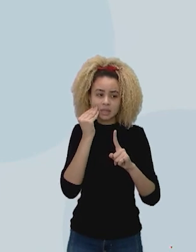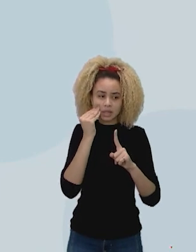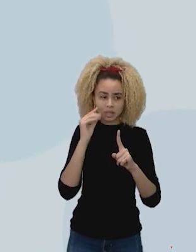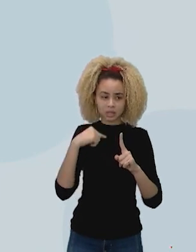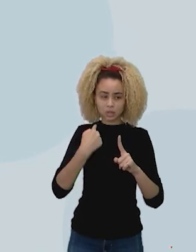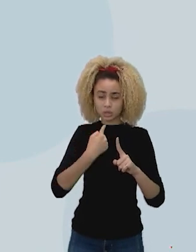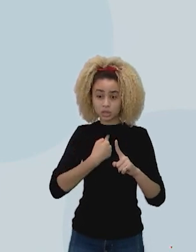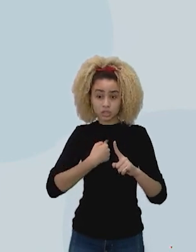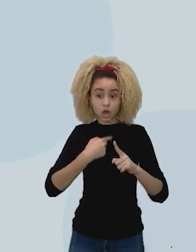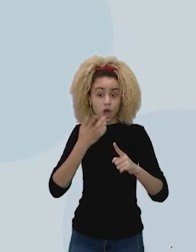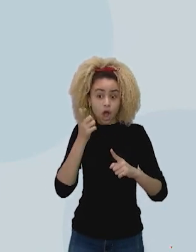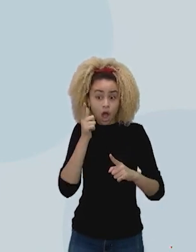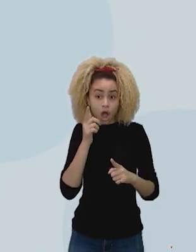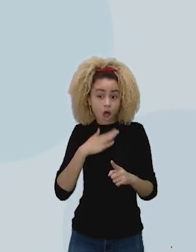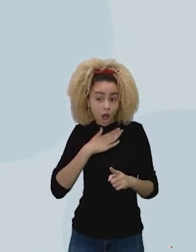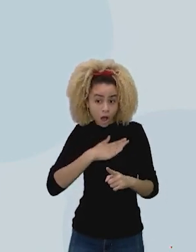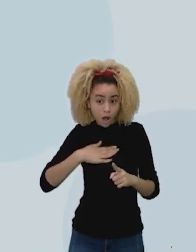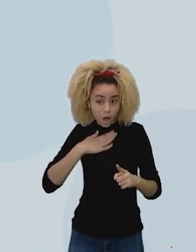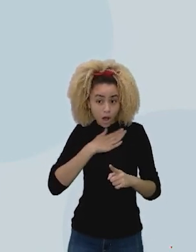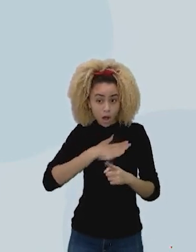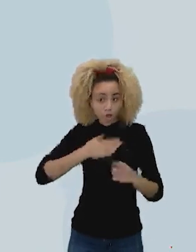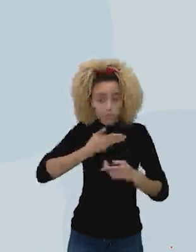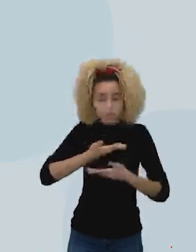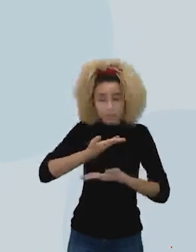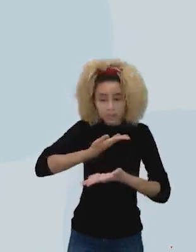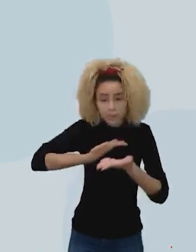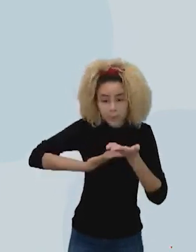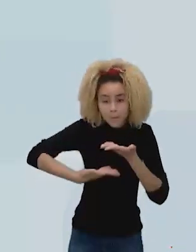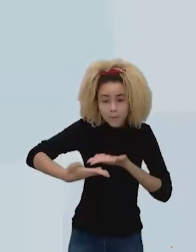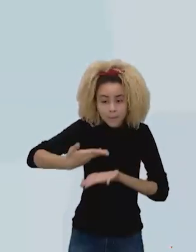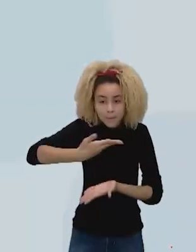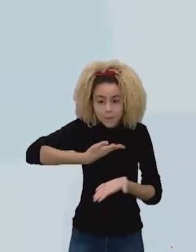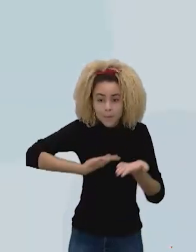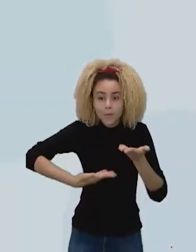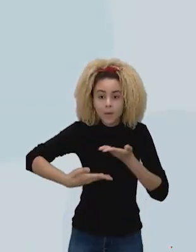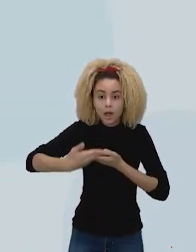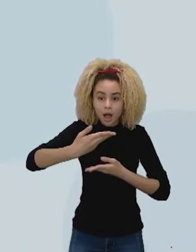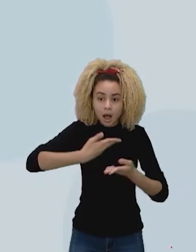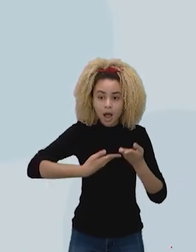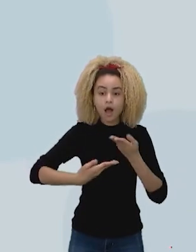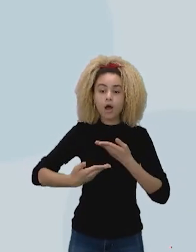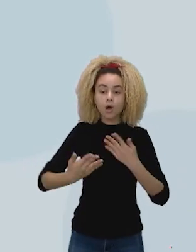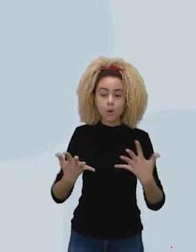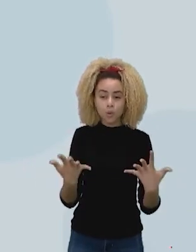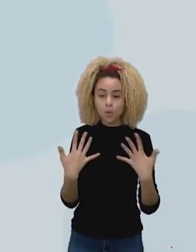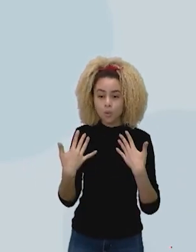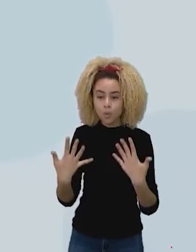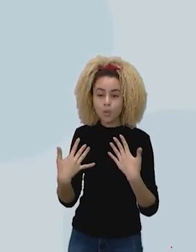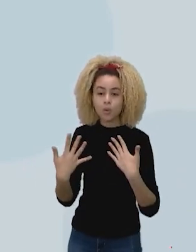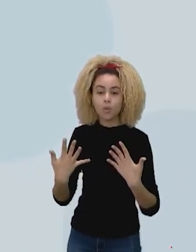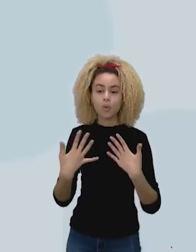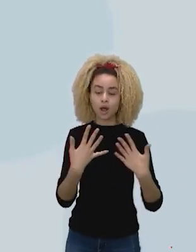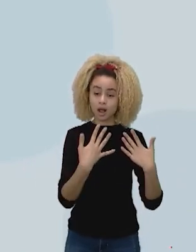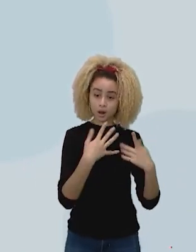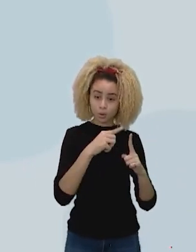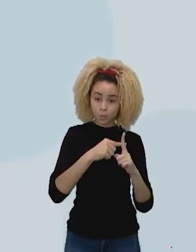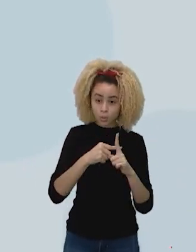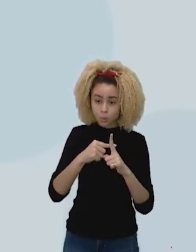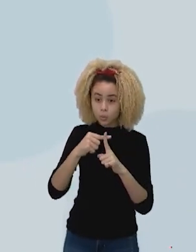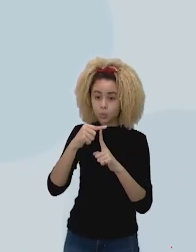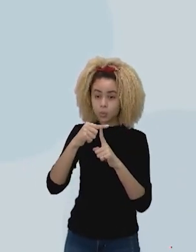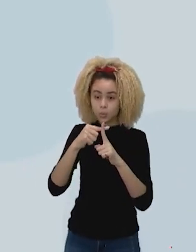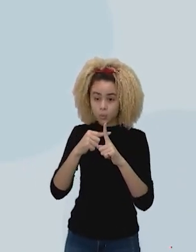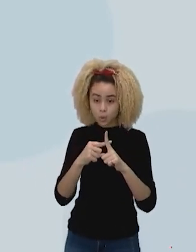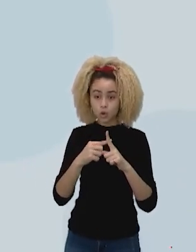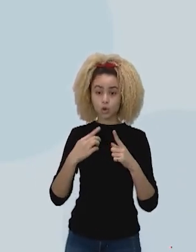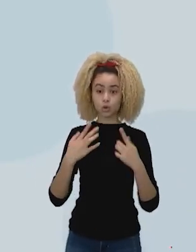trocar calor, né? E é necessário a gente trocar calor para que o nosso corpo também realize o trabalho